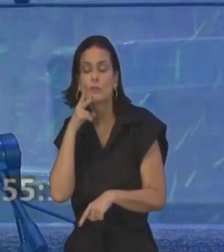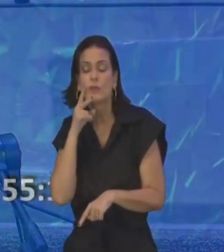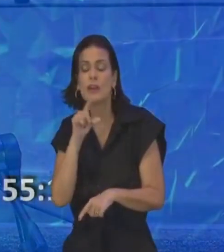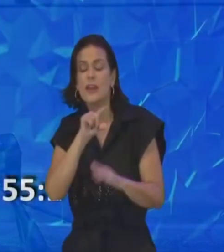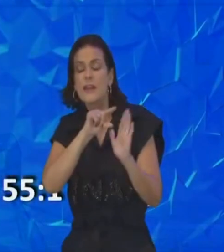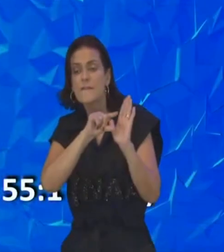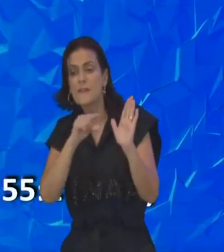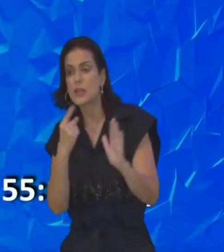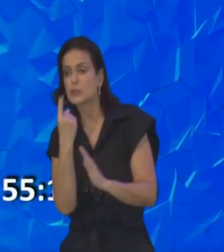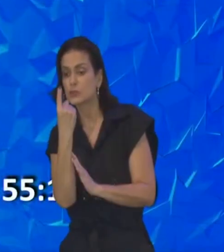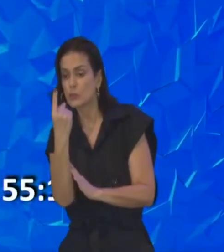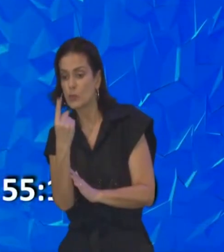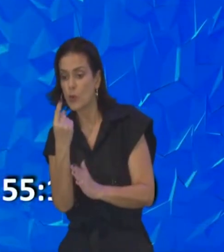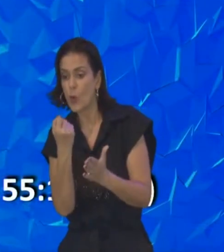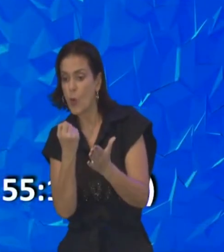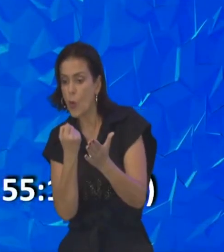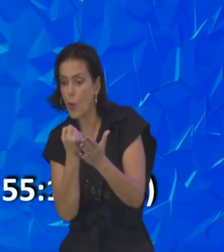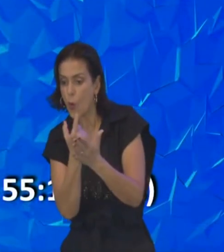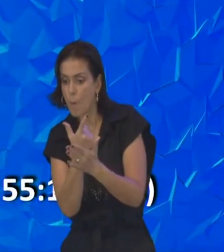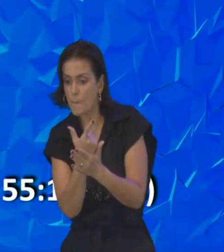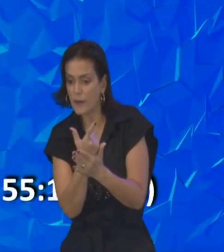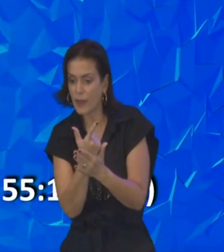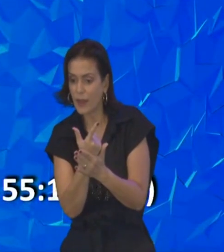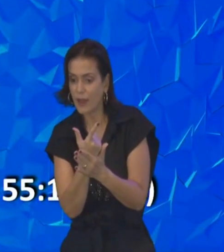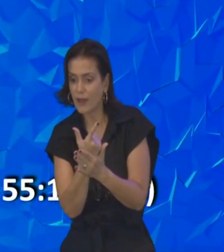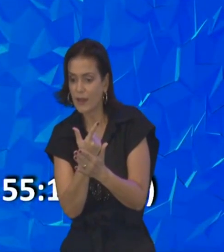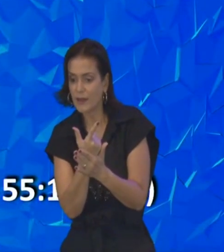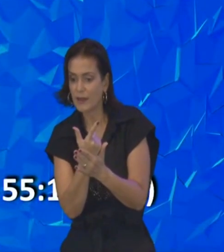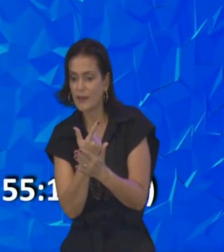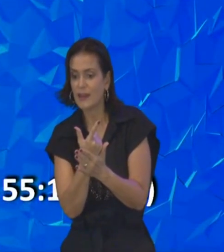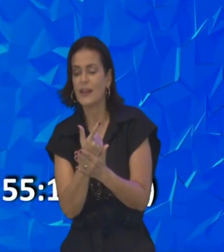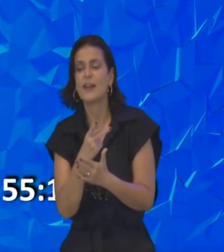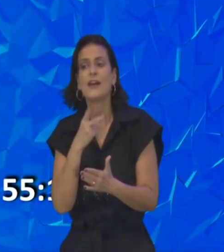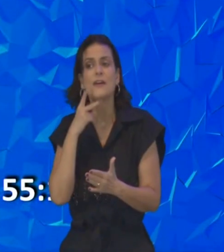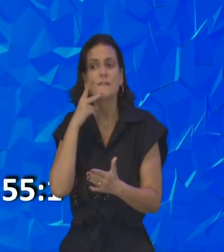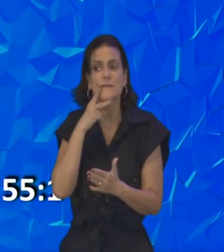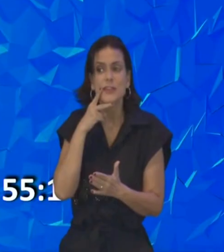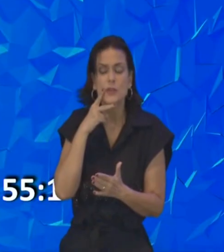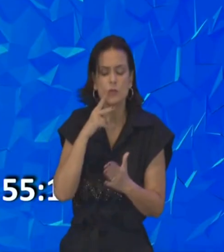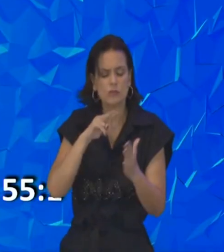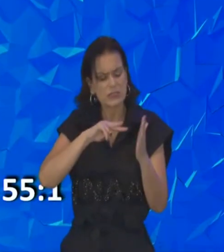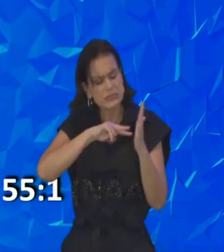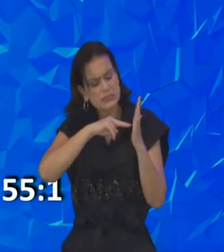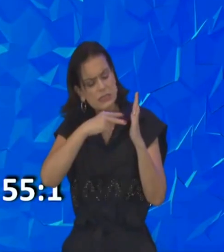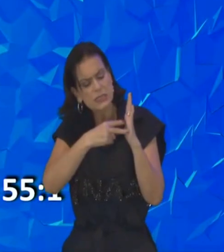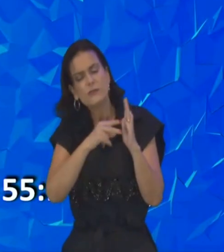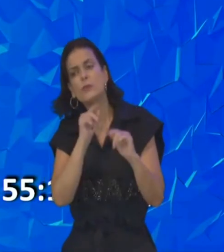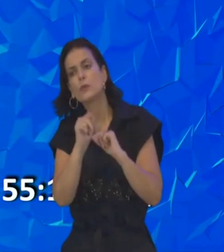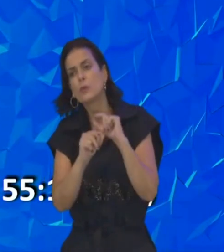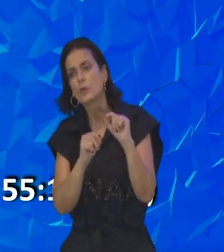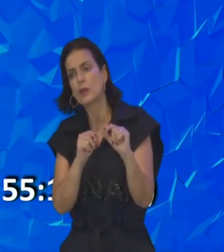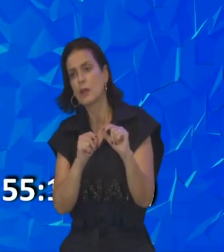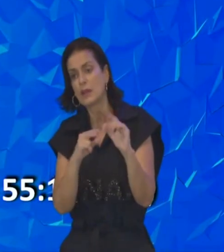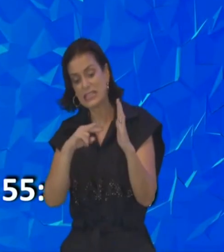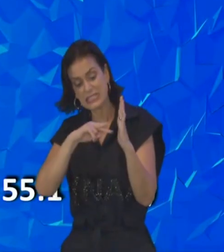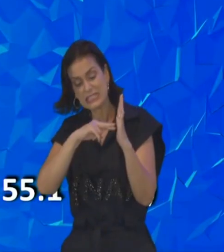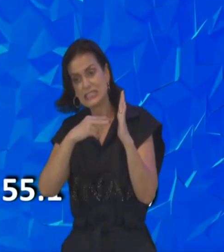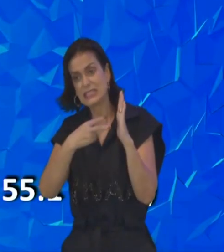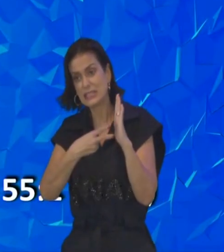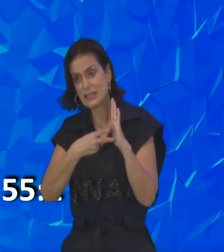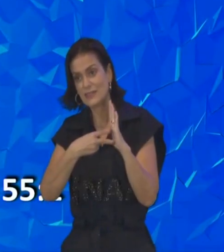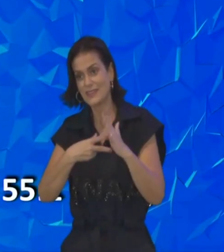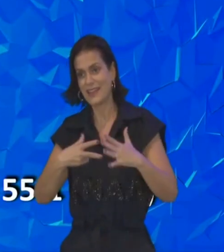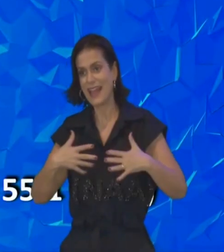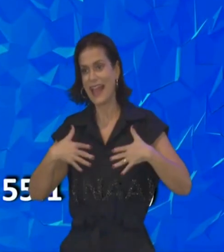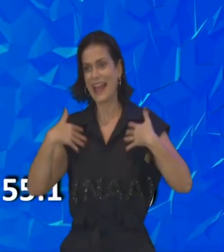1 termina dizendo: comprar sem preço vinho e leite. E aqui o vinho, que é significado de